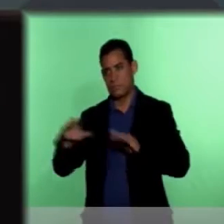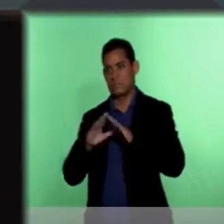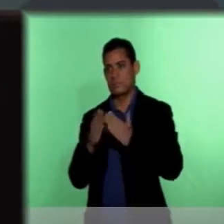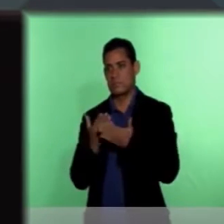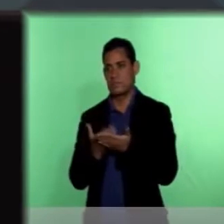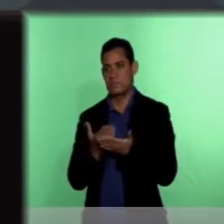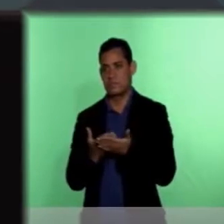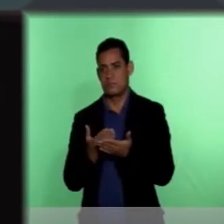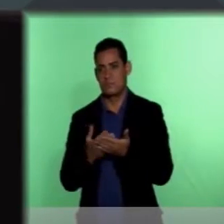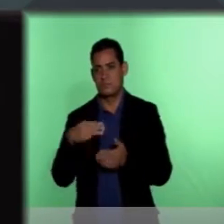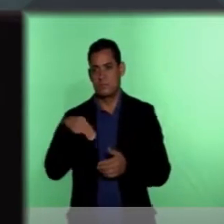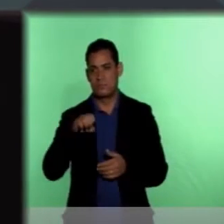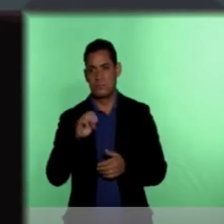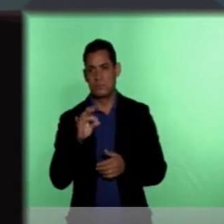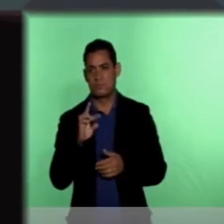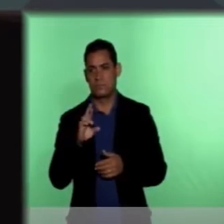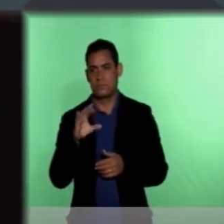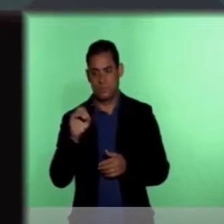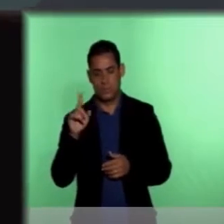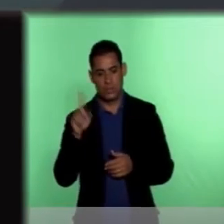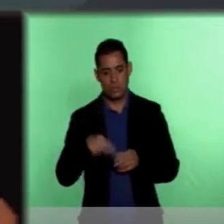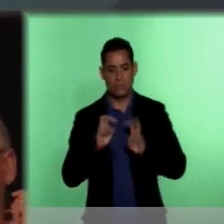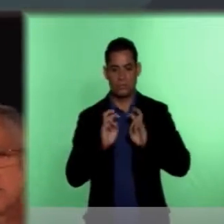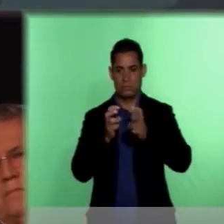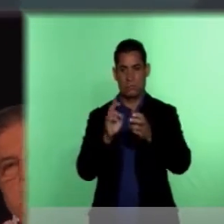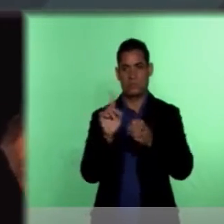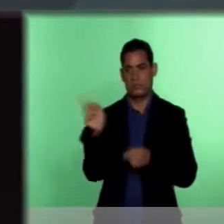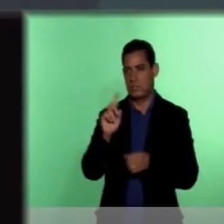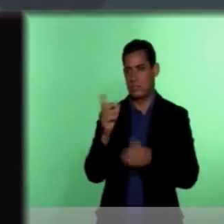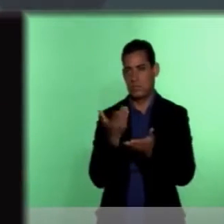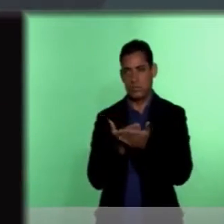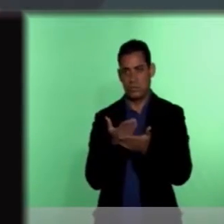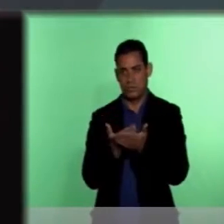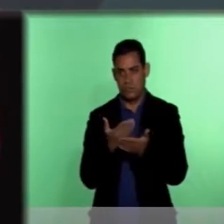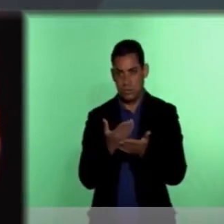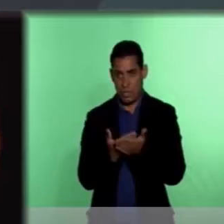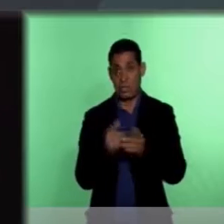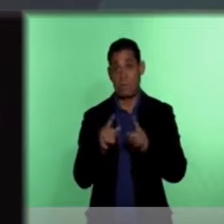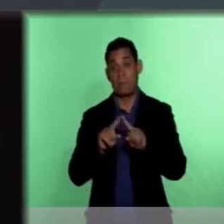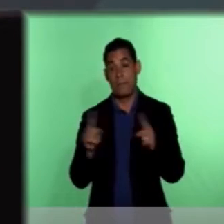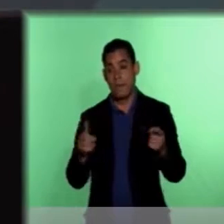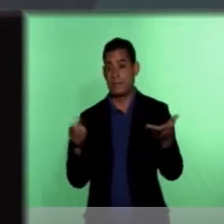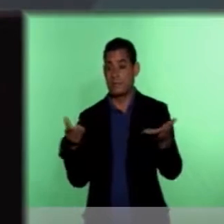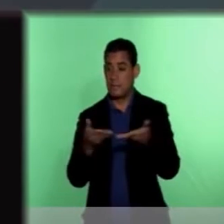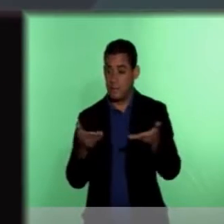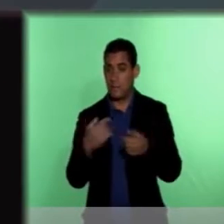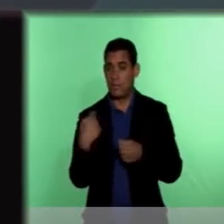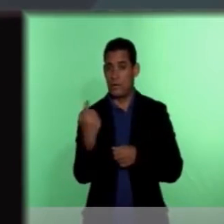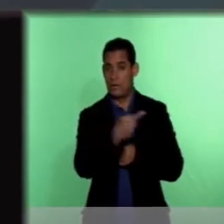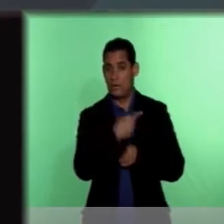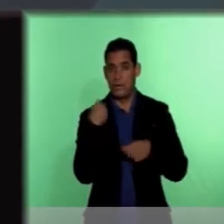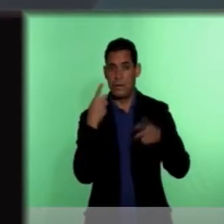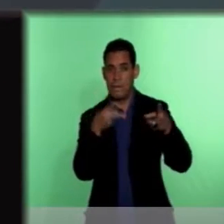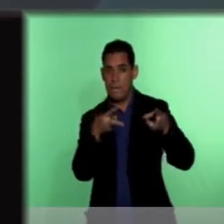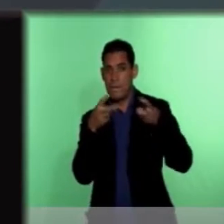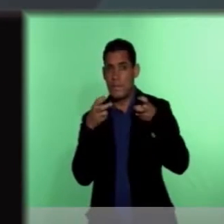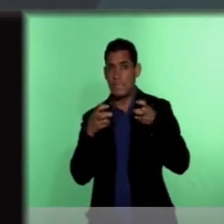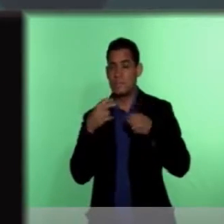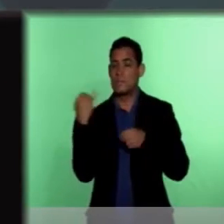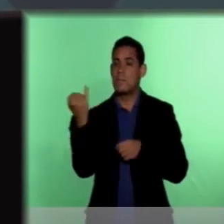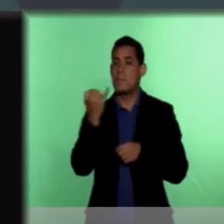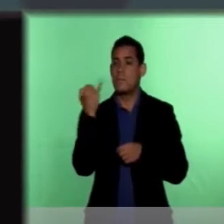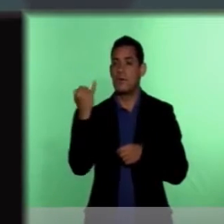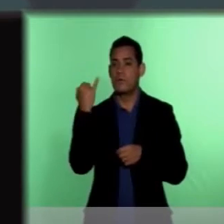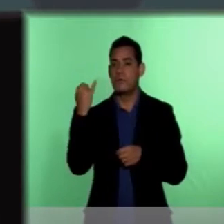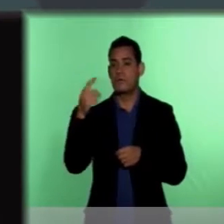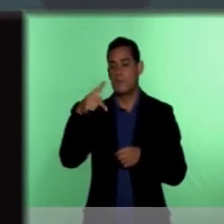estudar. Não existe debate sobre o sistema previdenciário, mas agora eles começam a perceber que mais importante do que ir bem